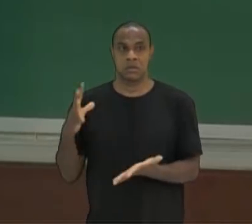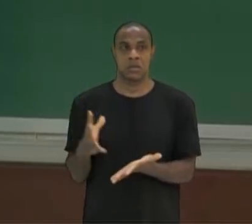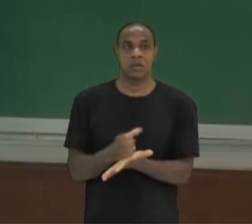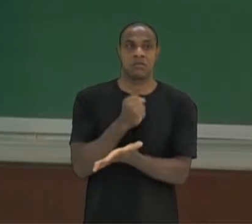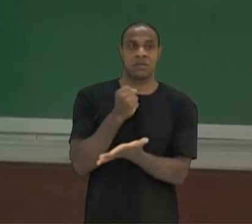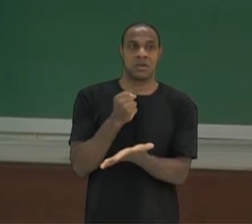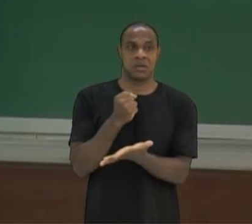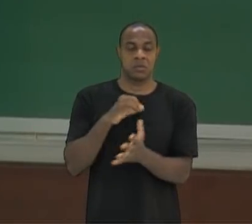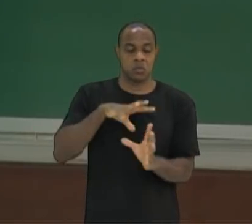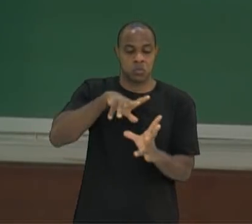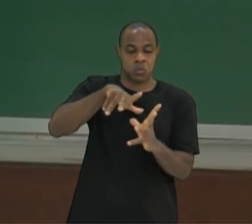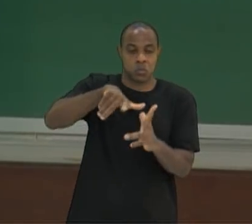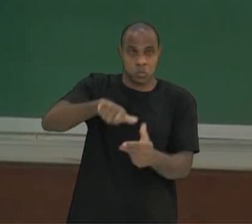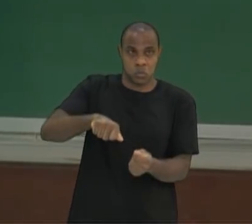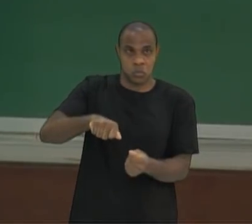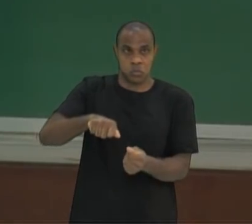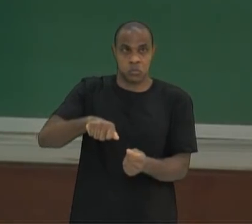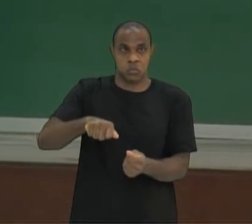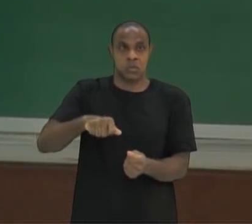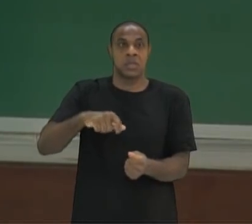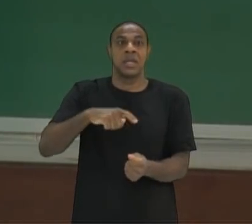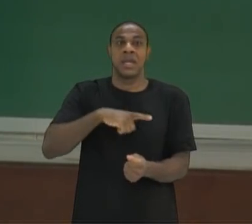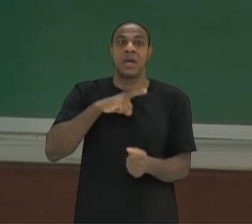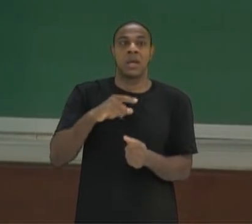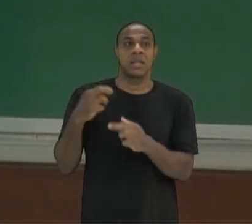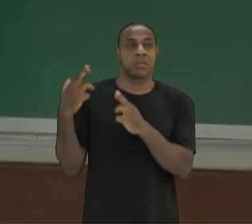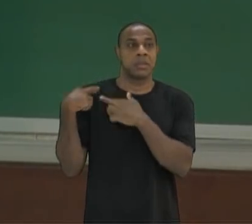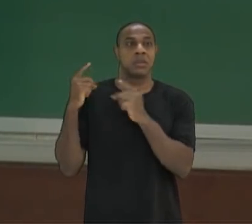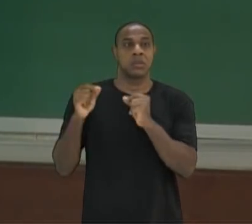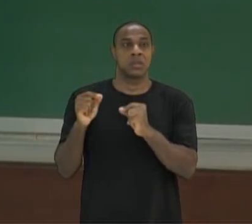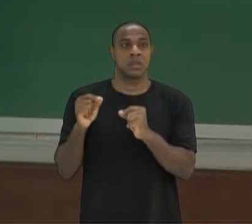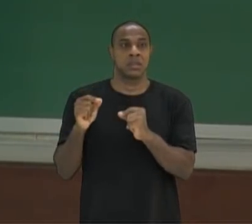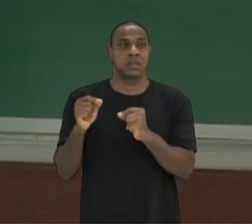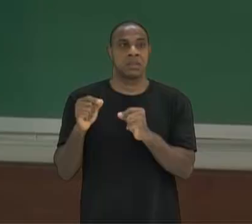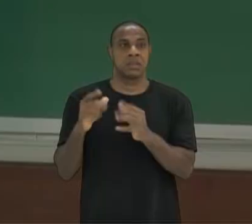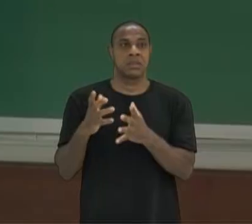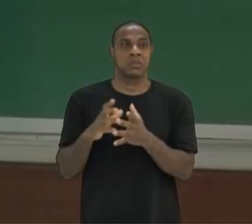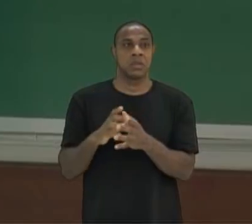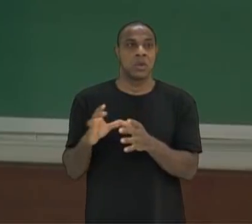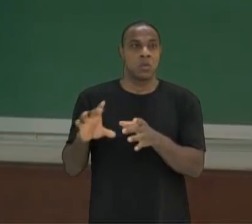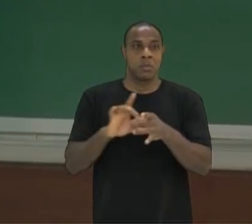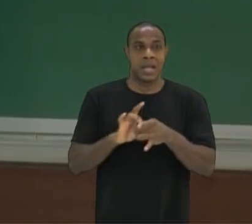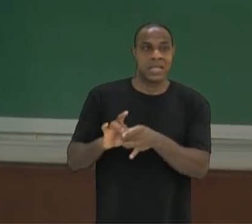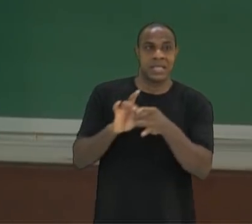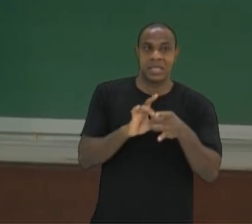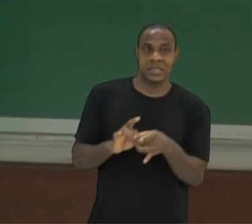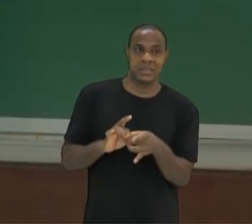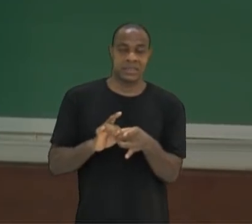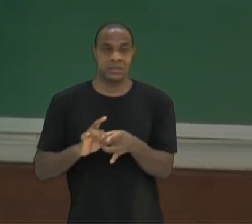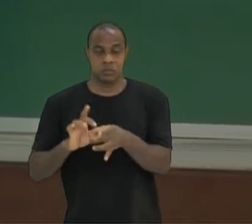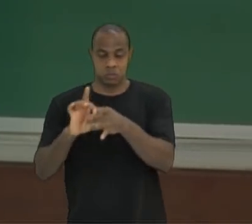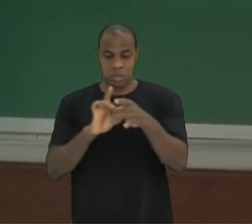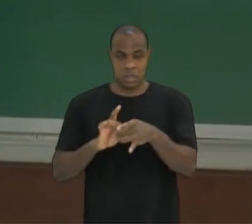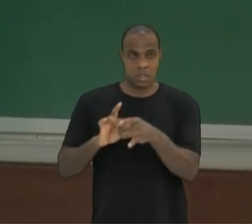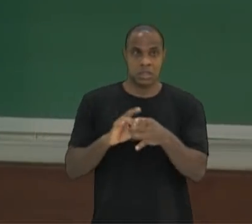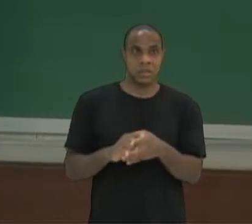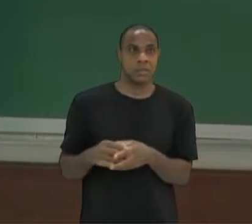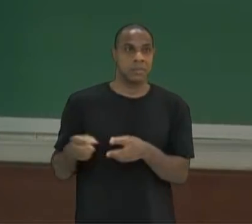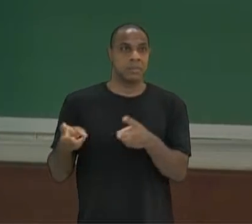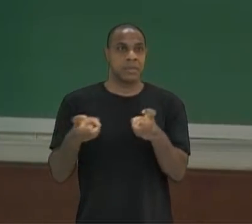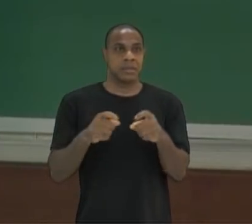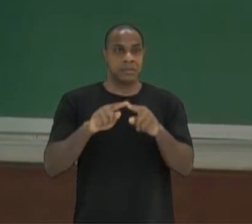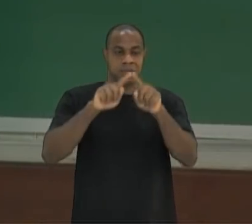de salvar nosso mundo cai sobre os ombros de uma aliança improvável. Percebam que depois dos 2 pontos tem